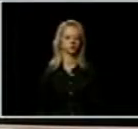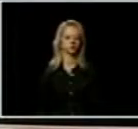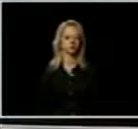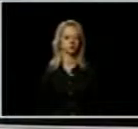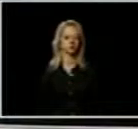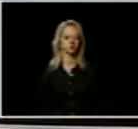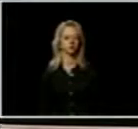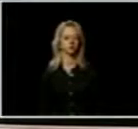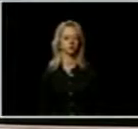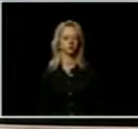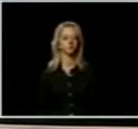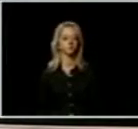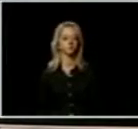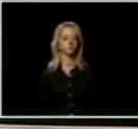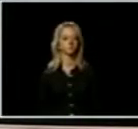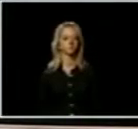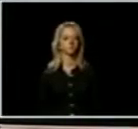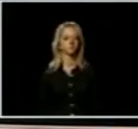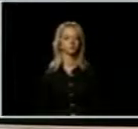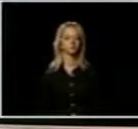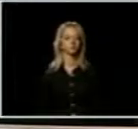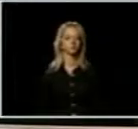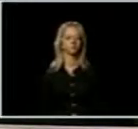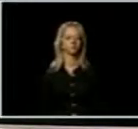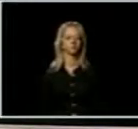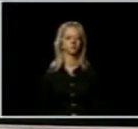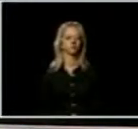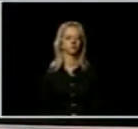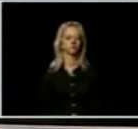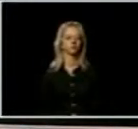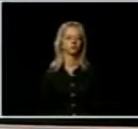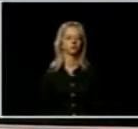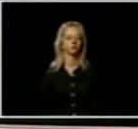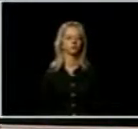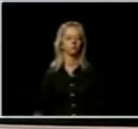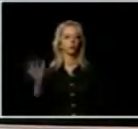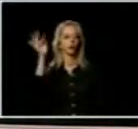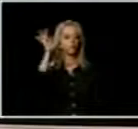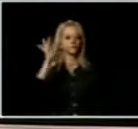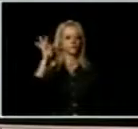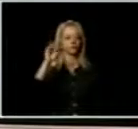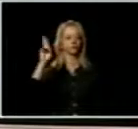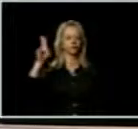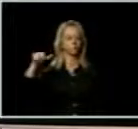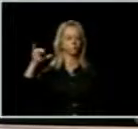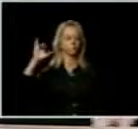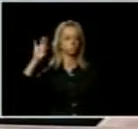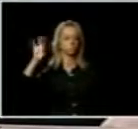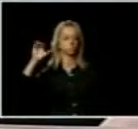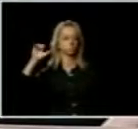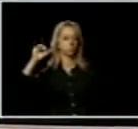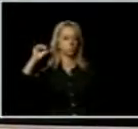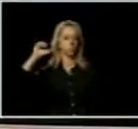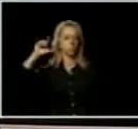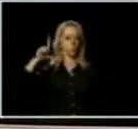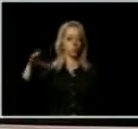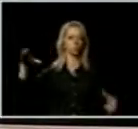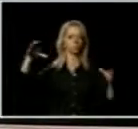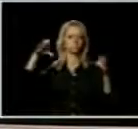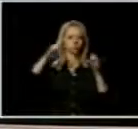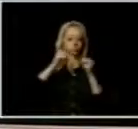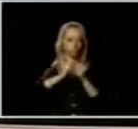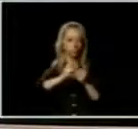dependência da Universidade junto à Prefeitura Municipal de Taubaté. Mas faço aqui novamente as considerações que é um